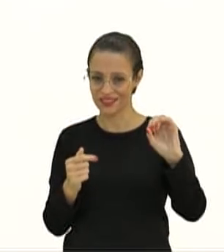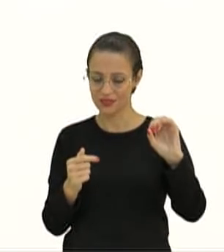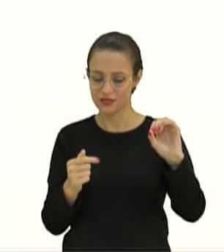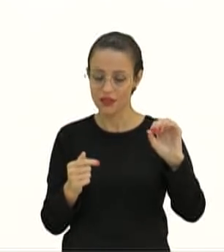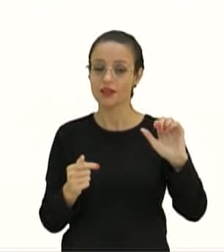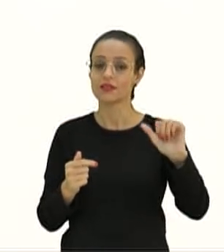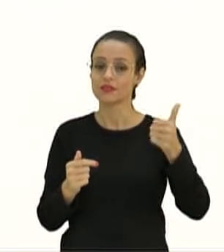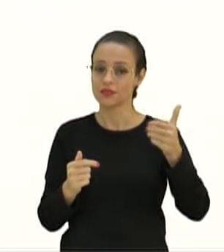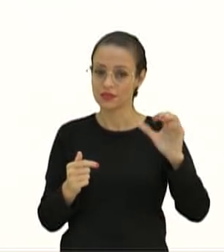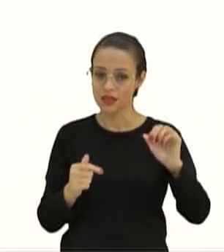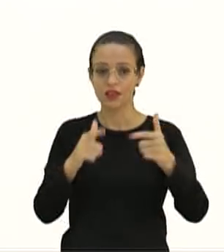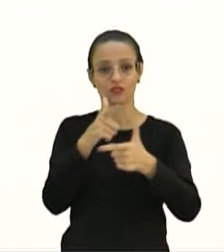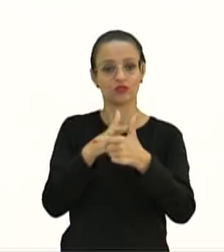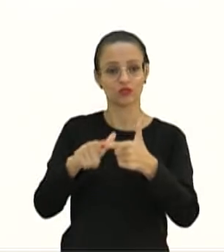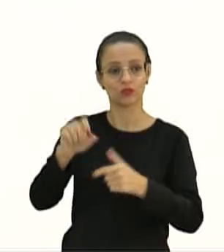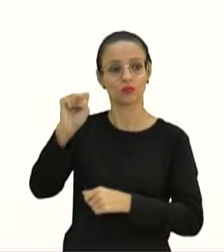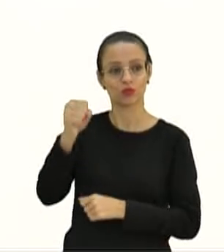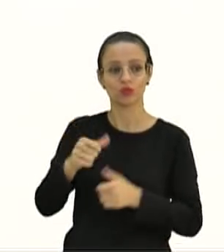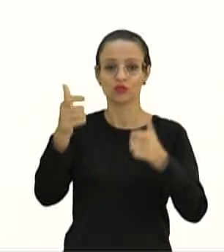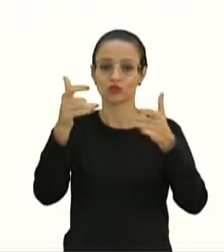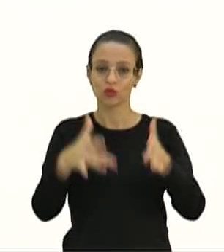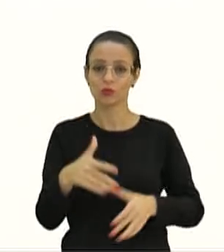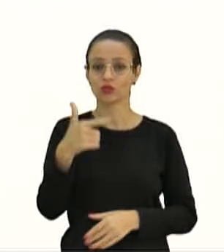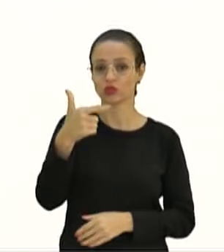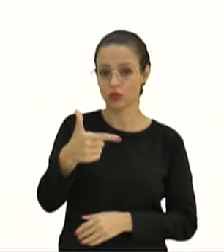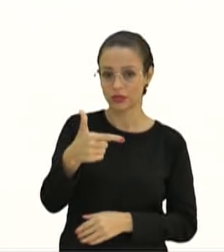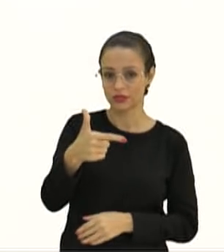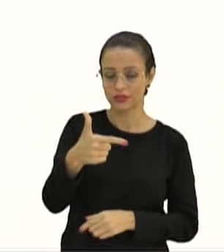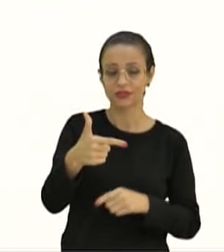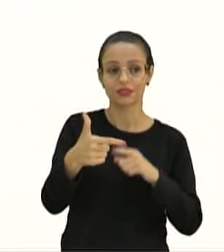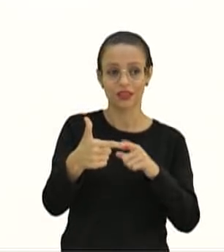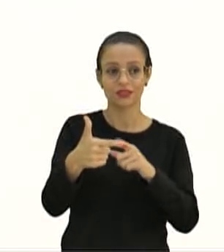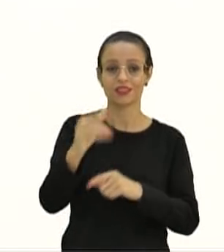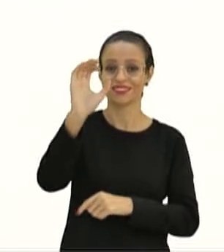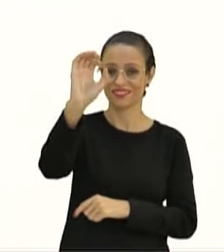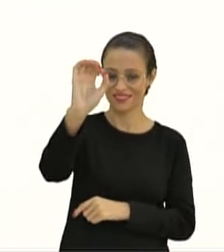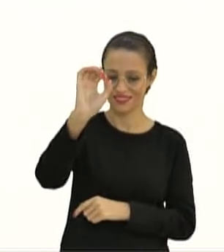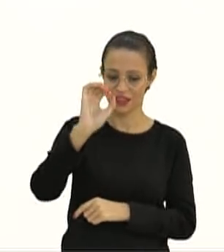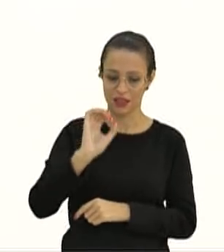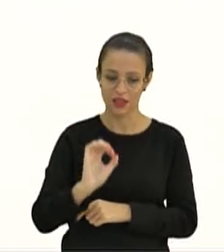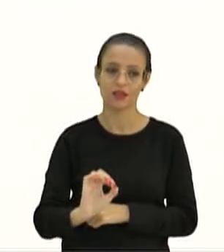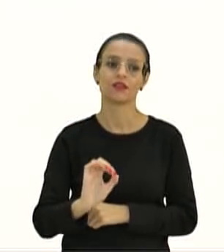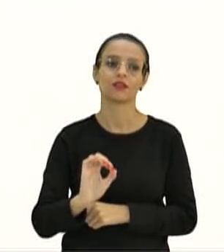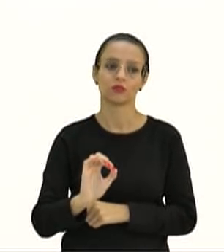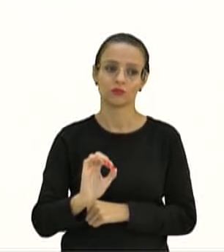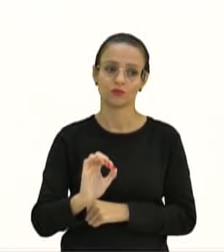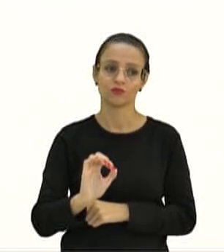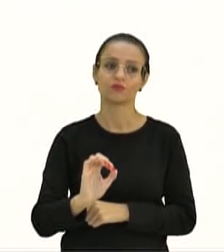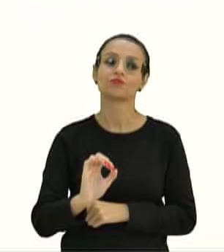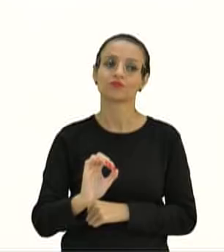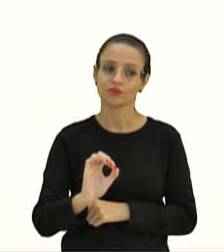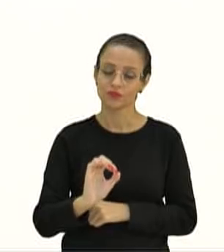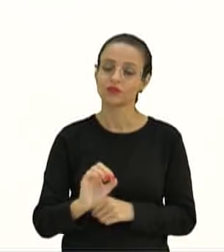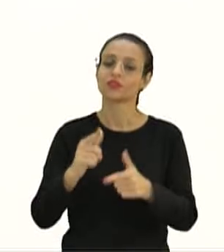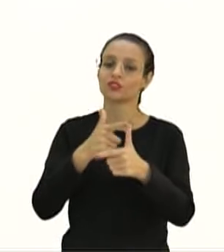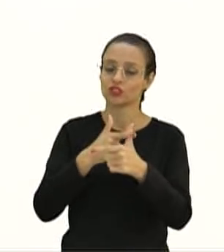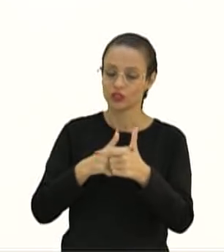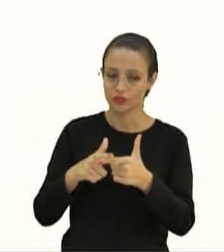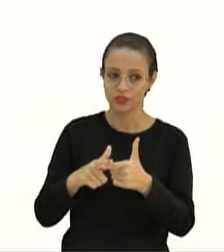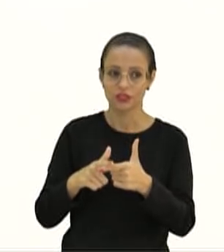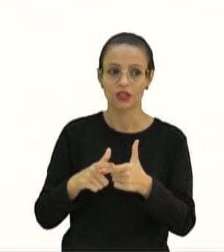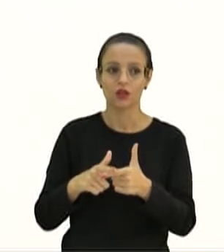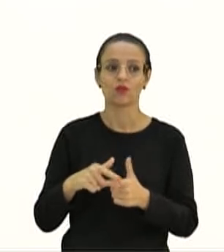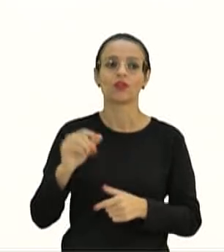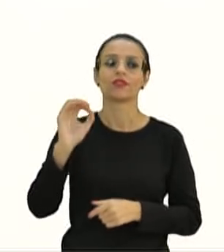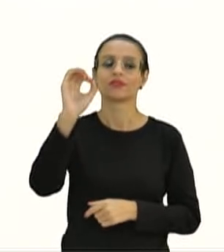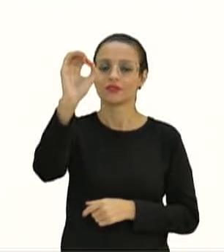pegou o 10 que dividiu por 8, que sobrou um 2, ó. Esse zero que tá aqui abaixa, fez a divisão, o outro